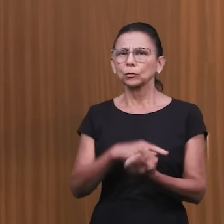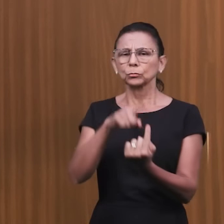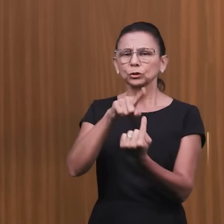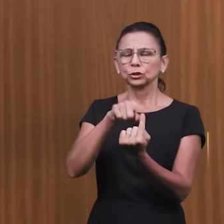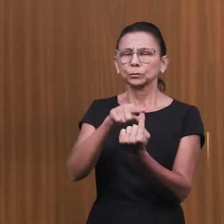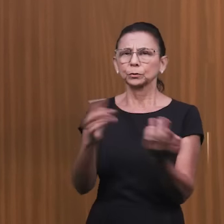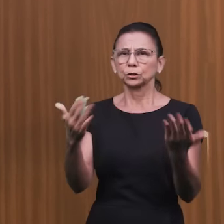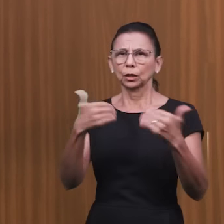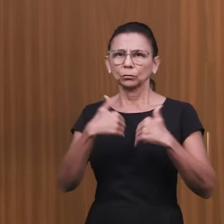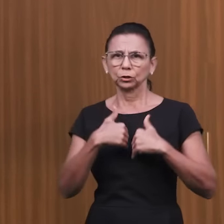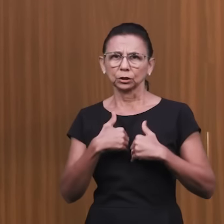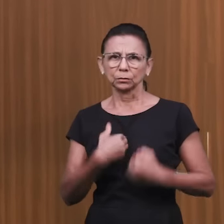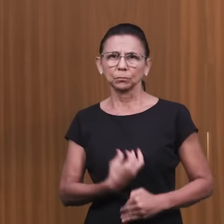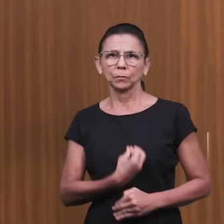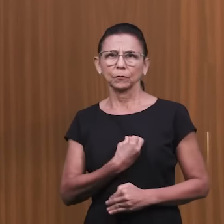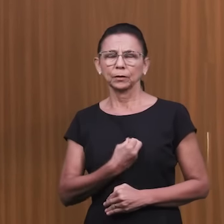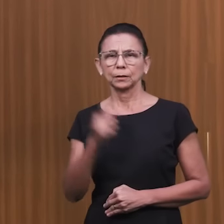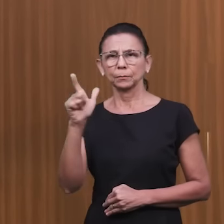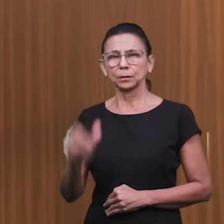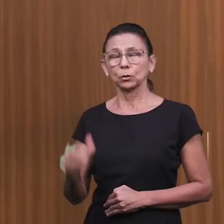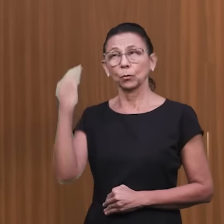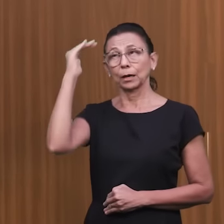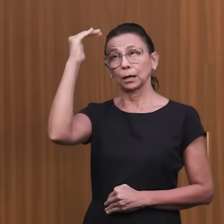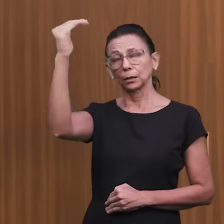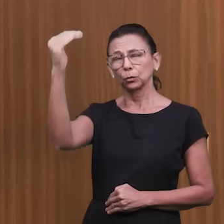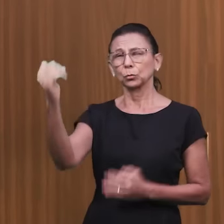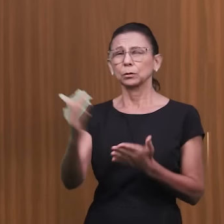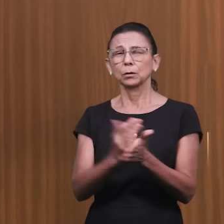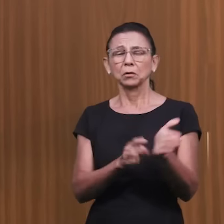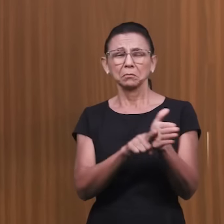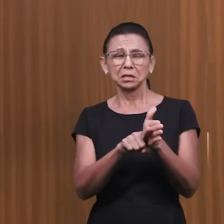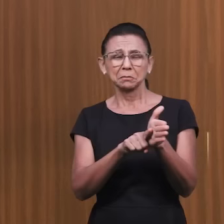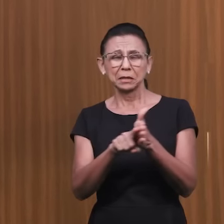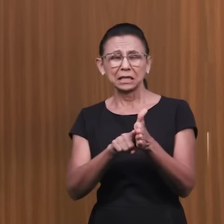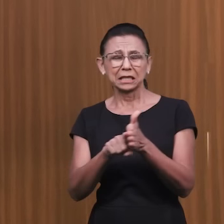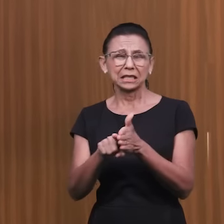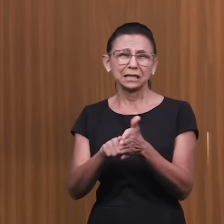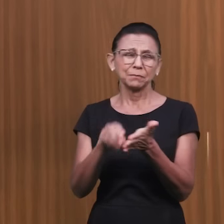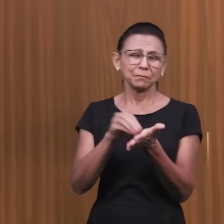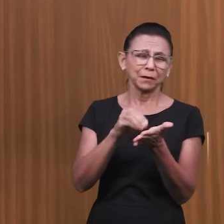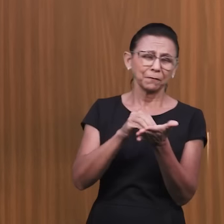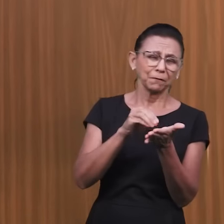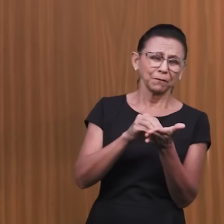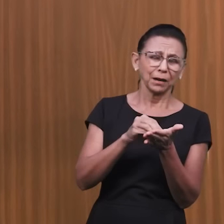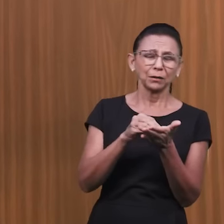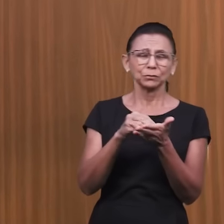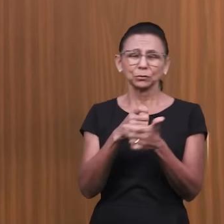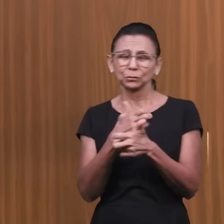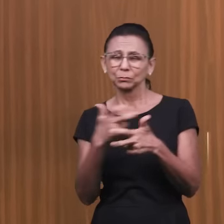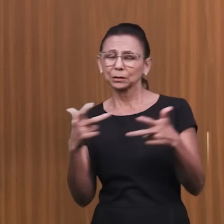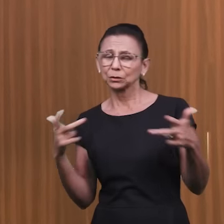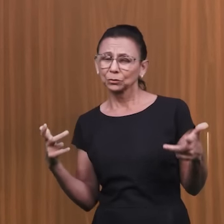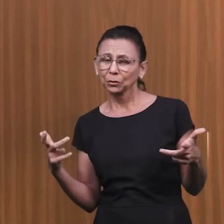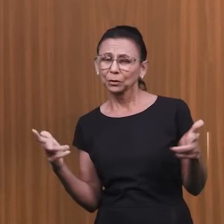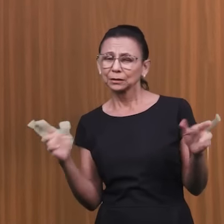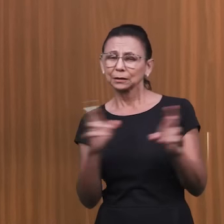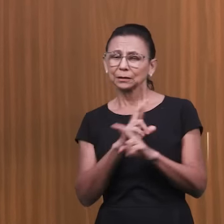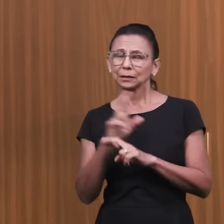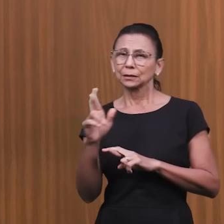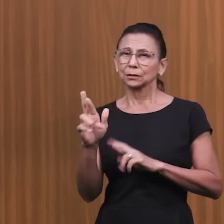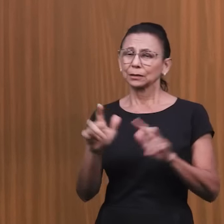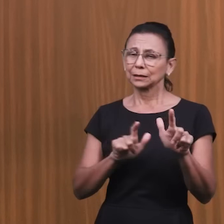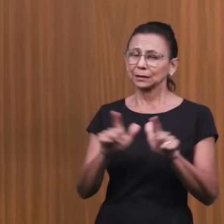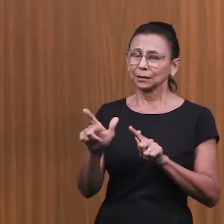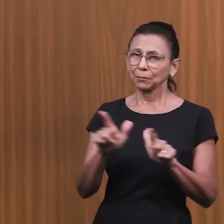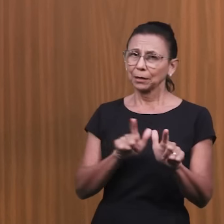adulta. Nós temos algumas pesquisas, mas ainda são muito escassas em relação a esse trabalho de